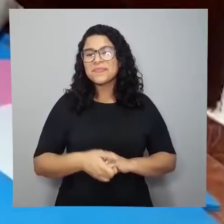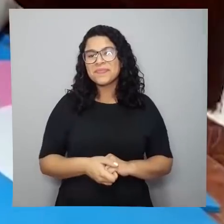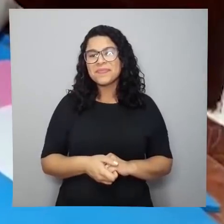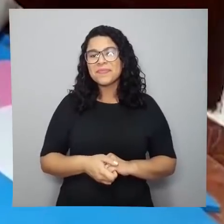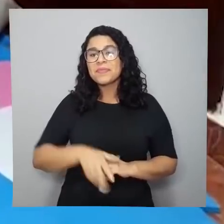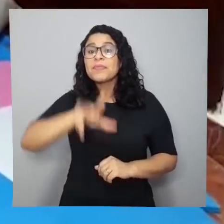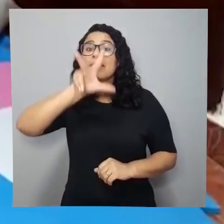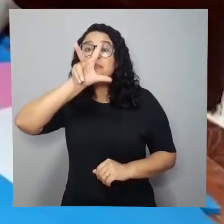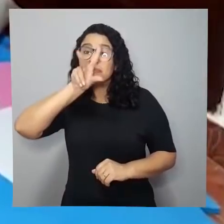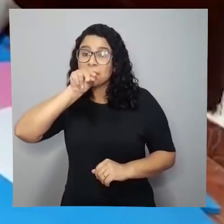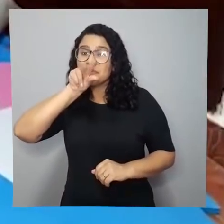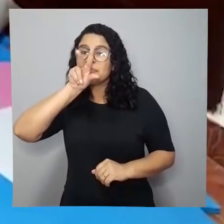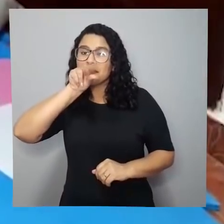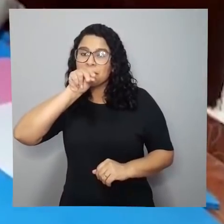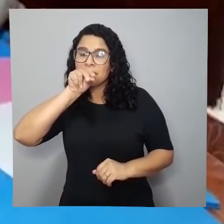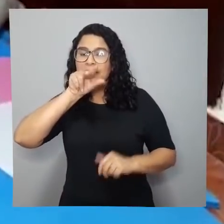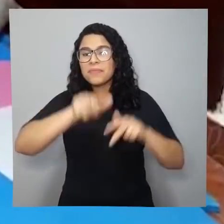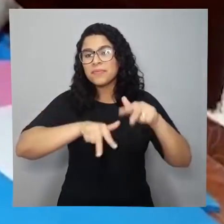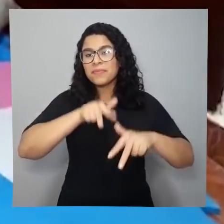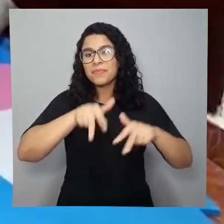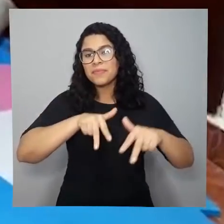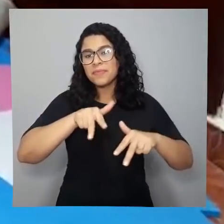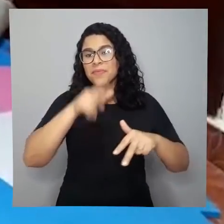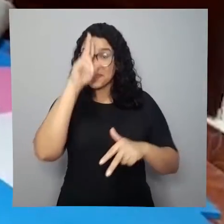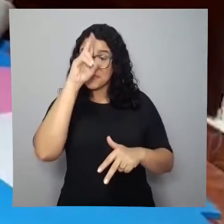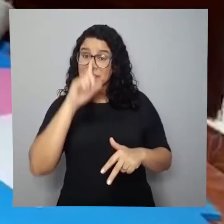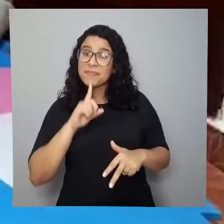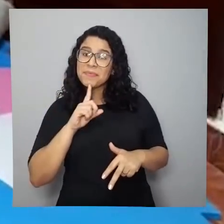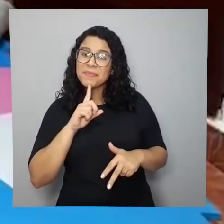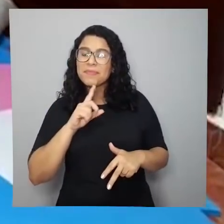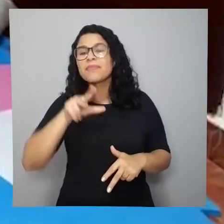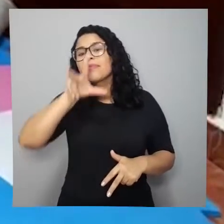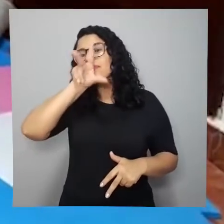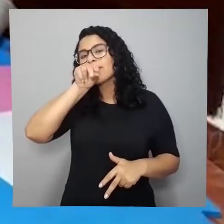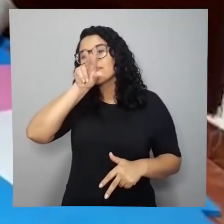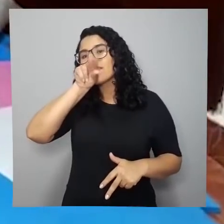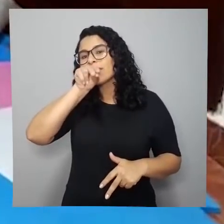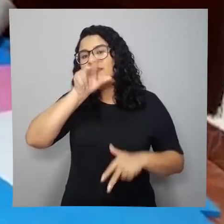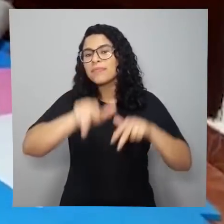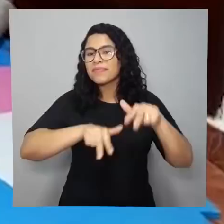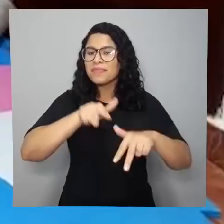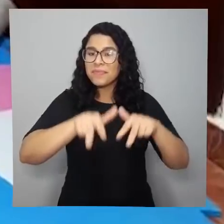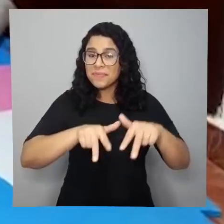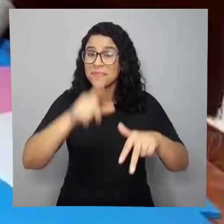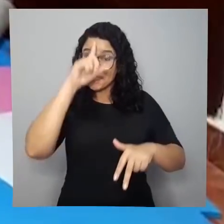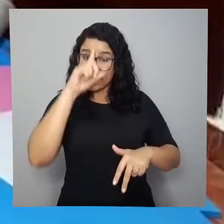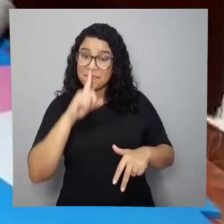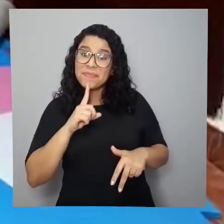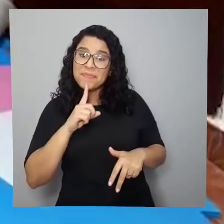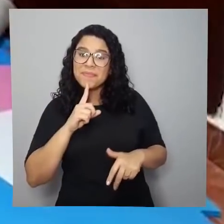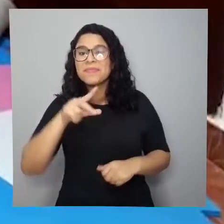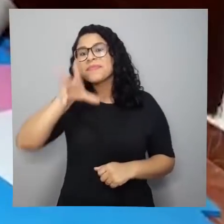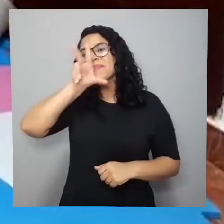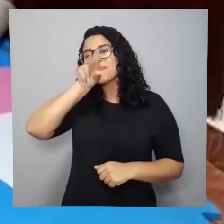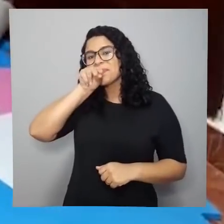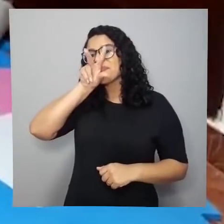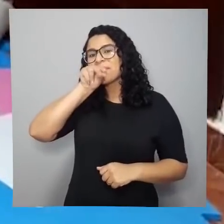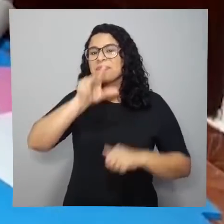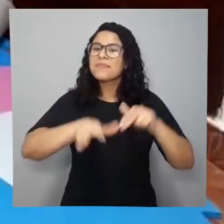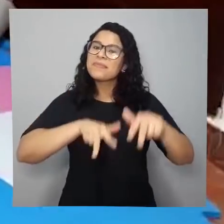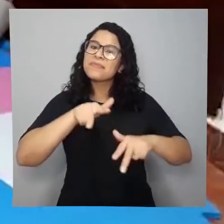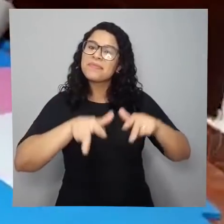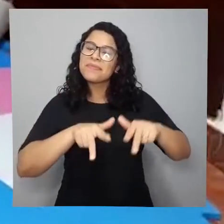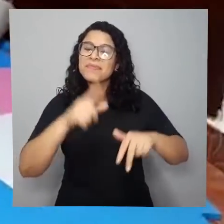ele ficou. Viva o patinho amarelo, viva o patinho amarelo, viva o patinho